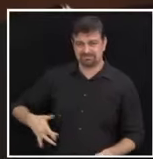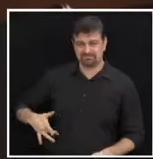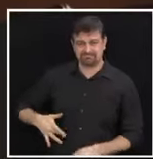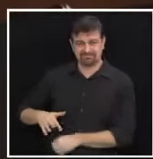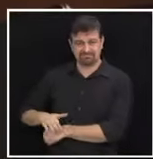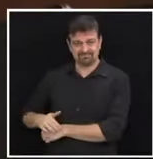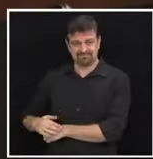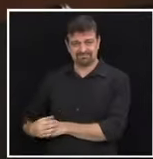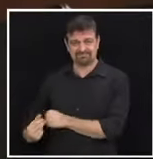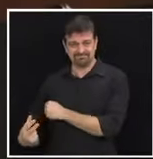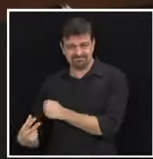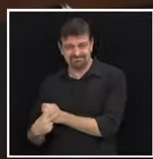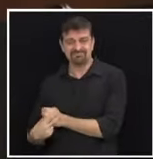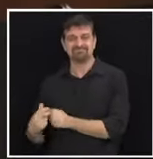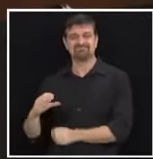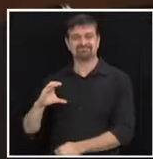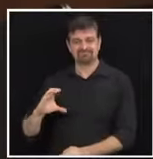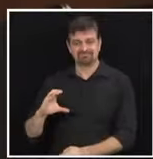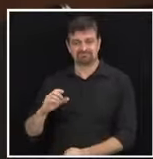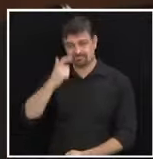Ou seja, eu tornei